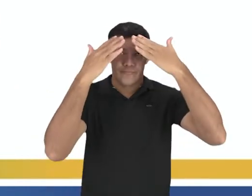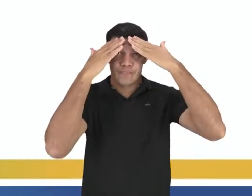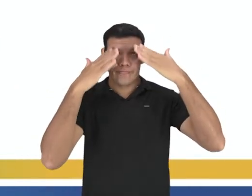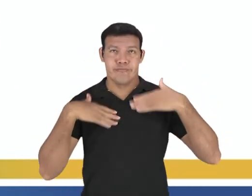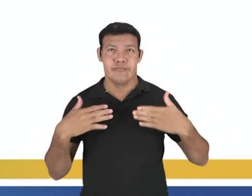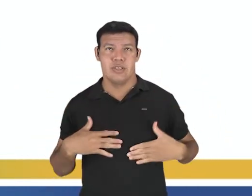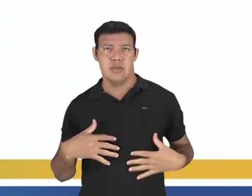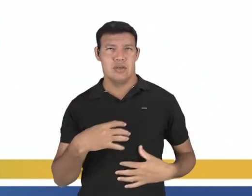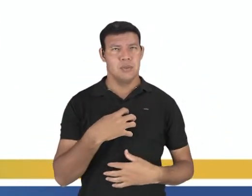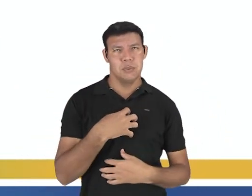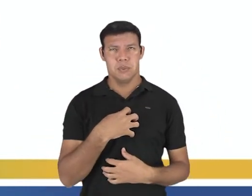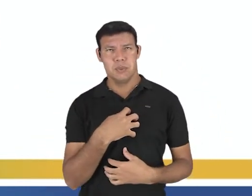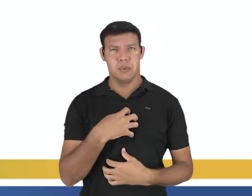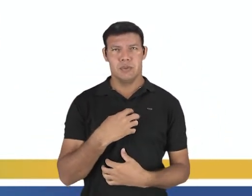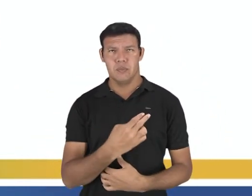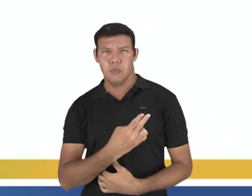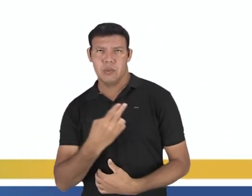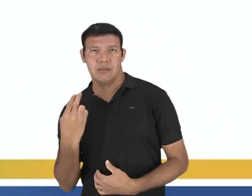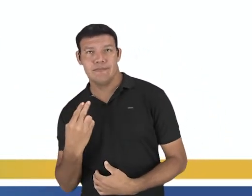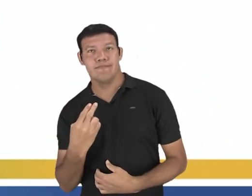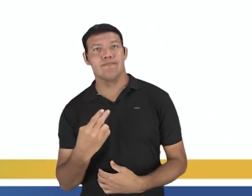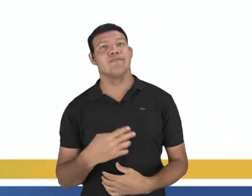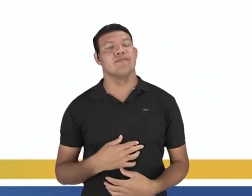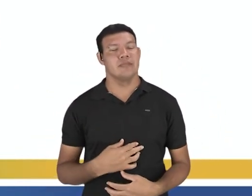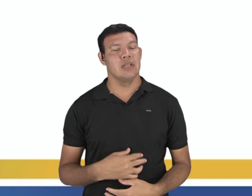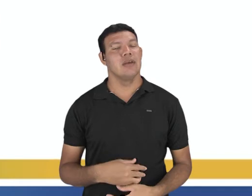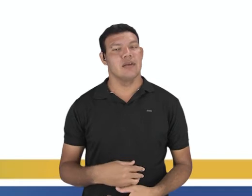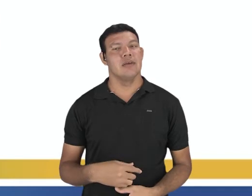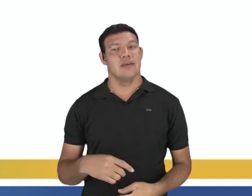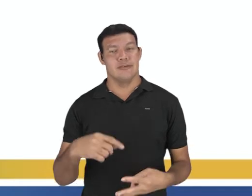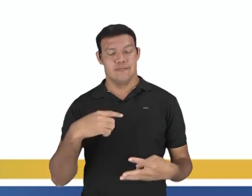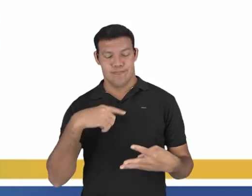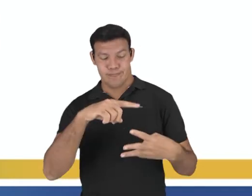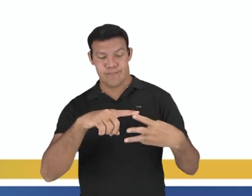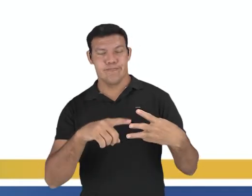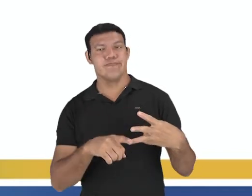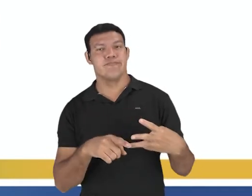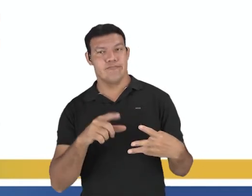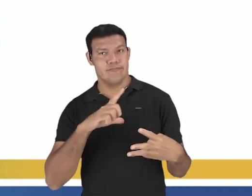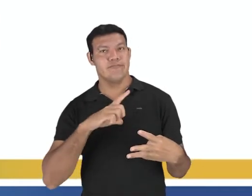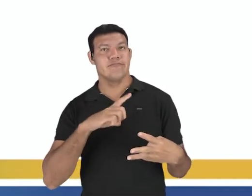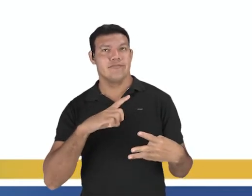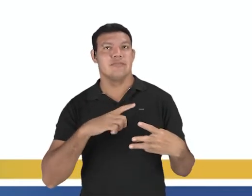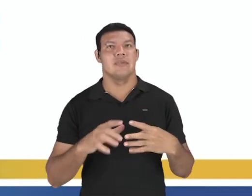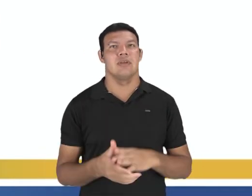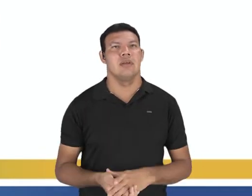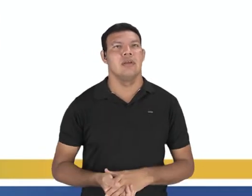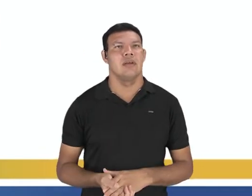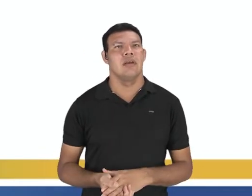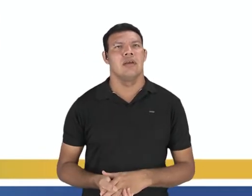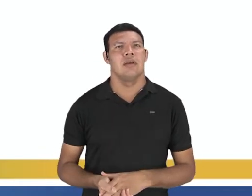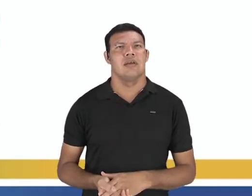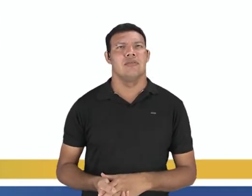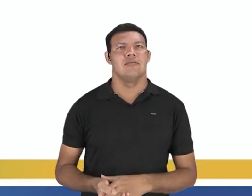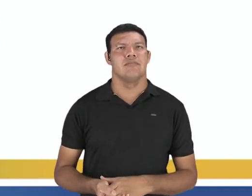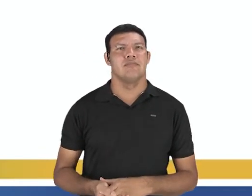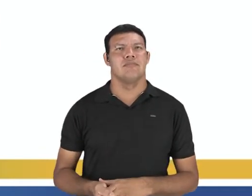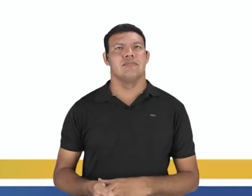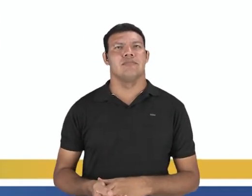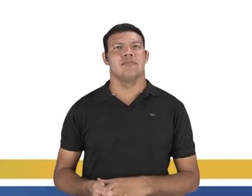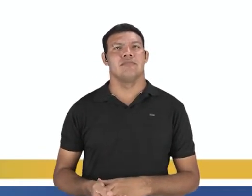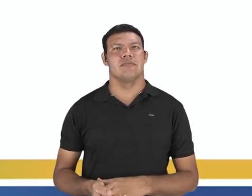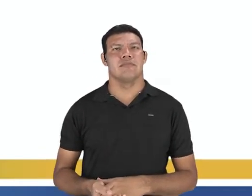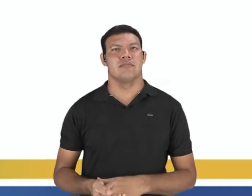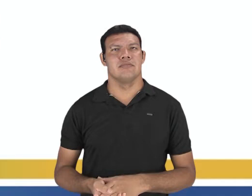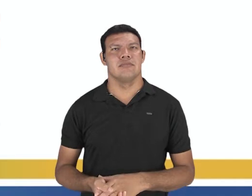nome? Tenho os três. E sou? Tenho de mudar quando crescer? Usar outro